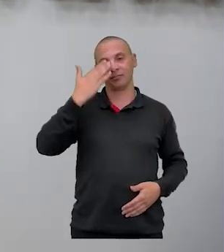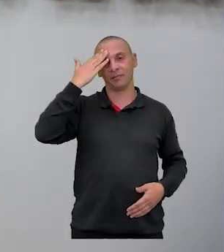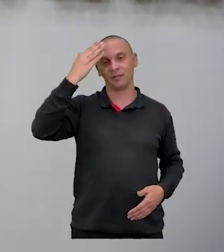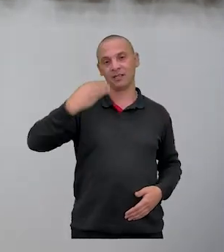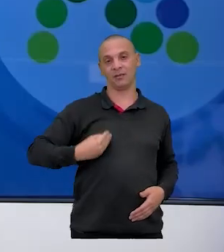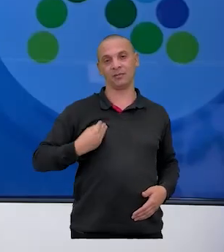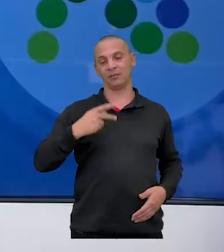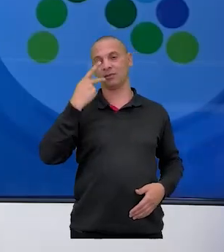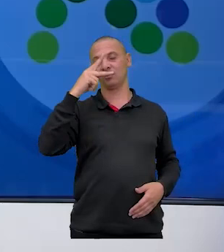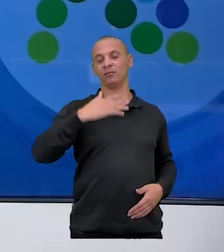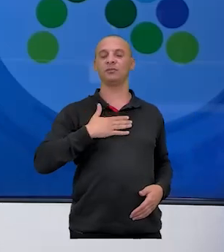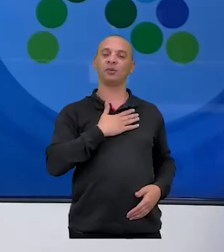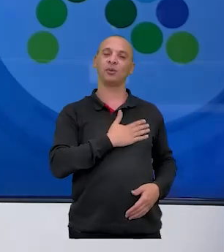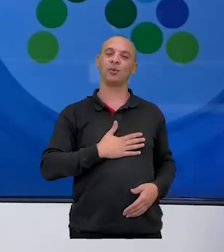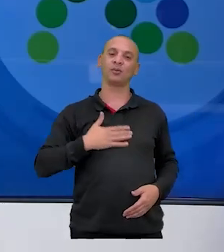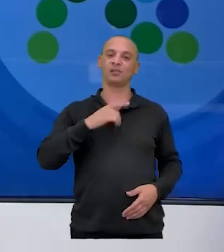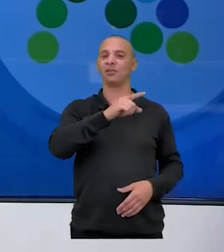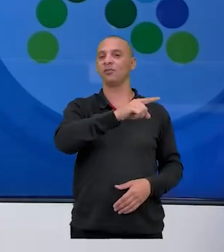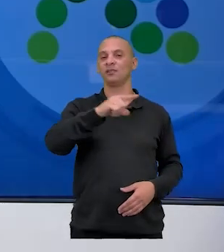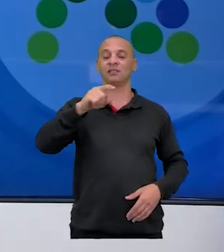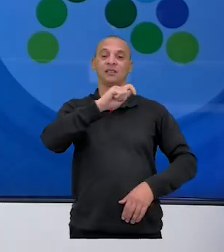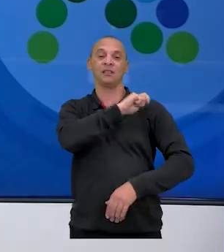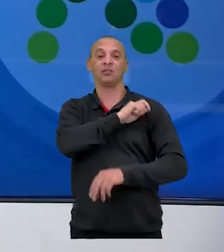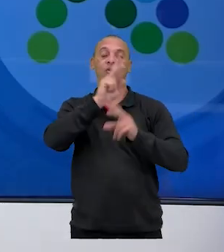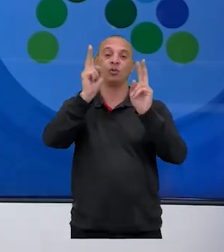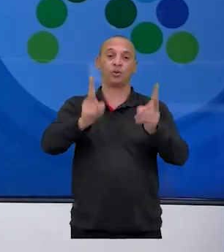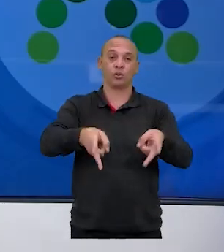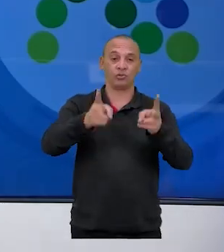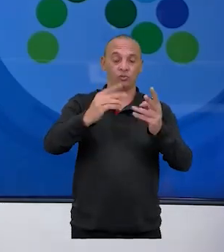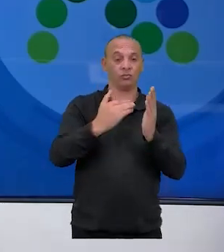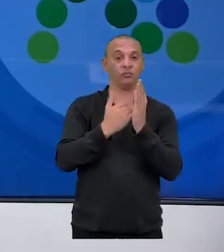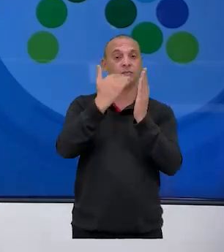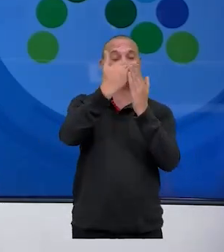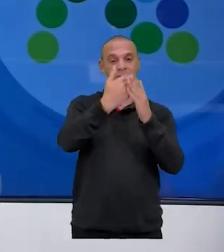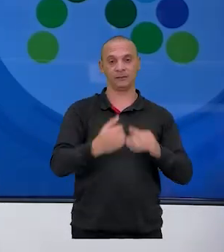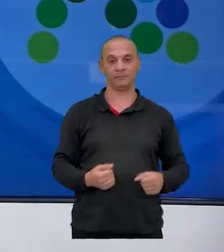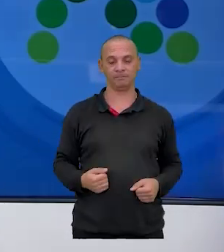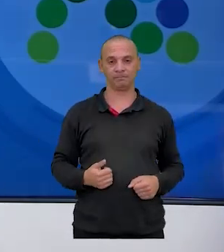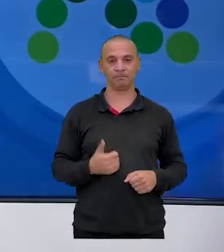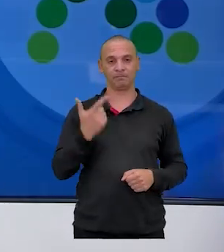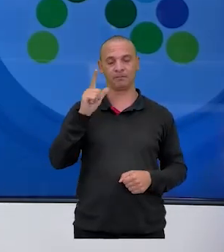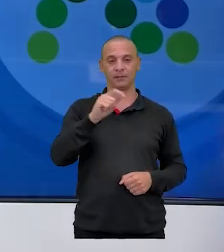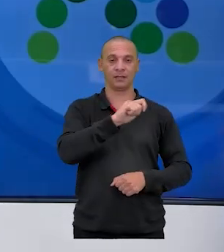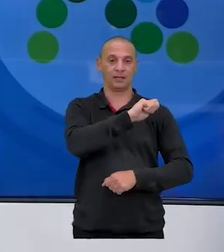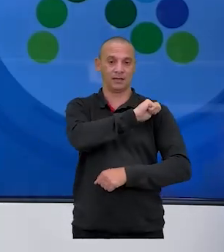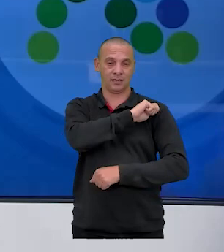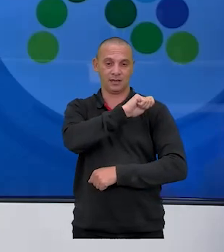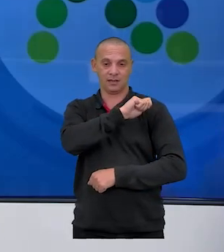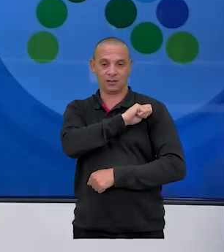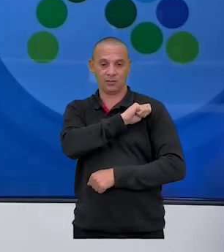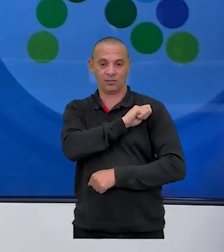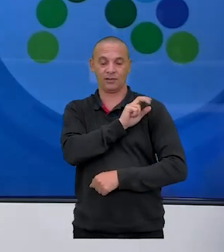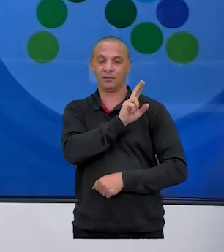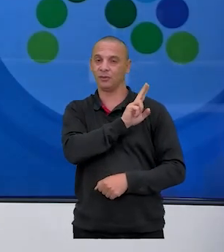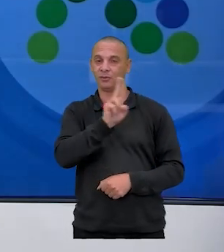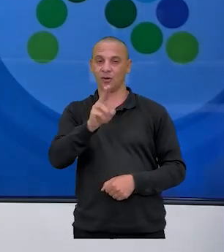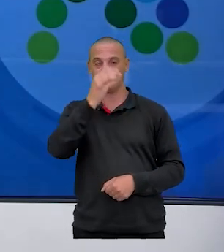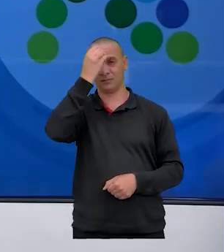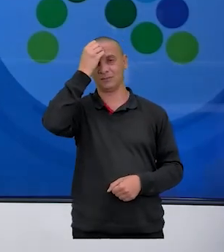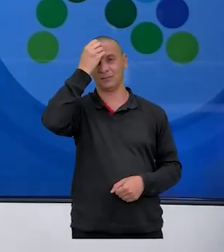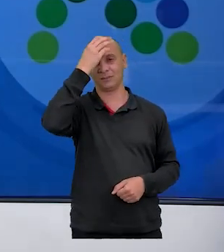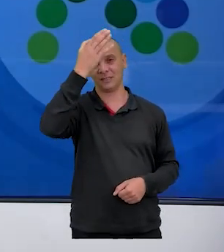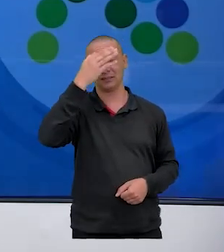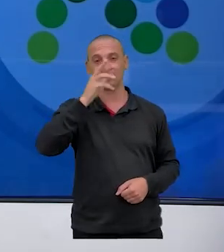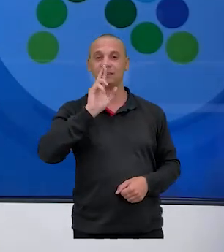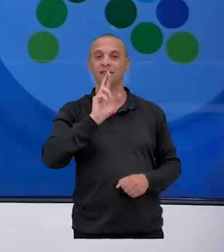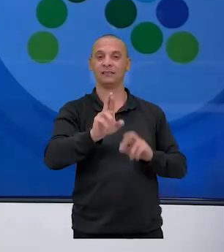de vocês. Isso, adorei vocês. Quero que vocês, alunos, continuem participando mais. Olha só, a aluna, nossa, eu esqueci o nome dela, foi muito rápido, adorei